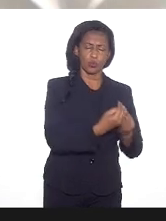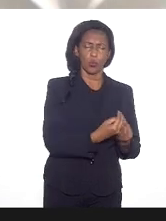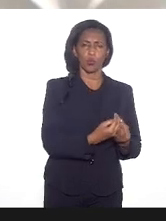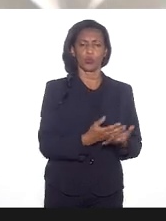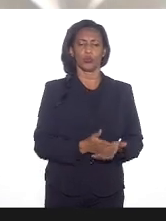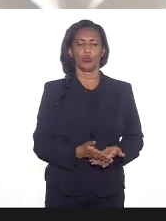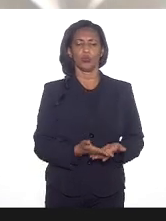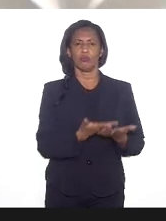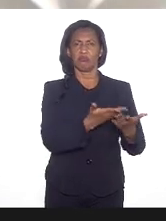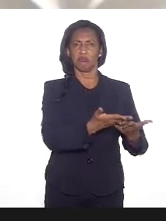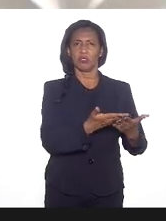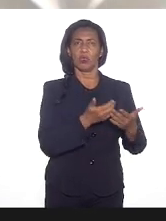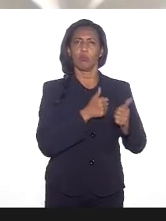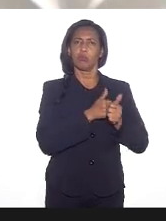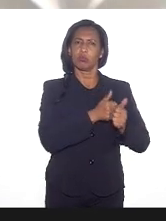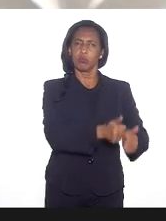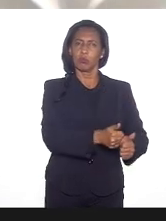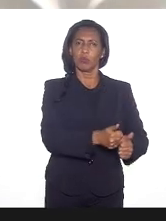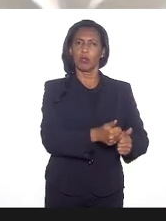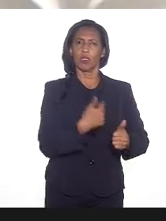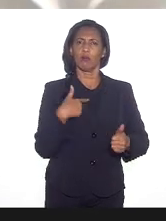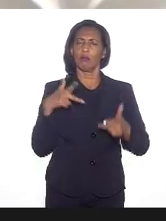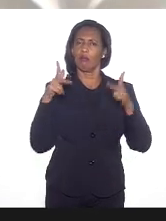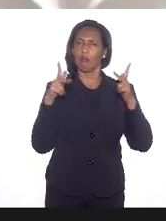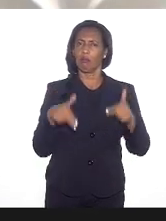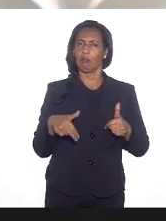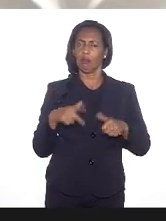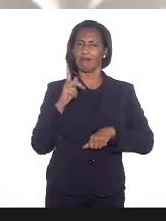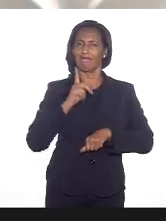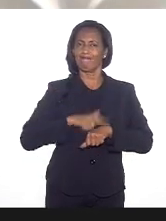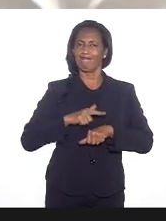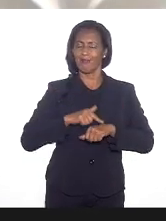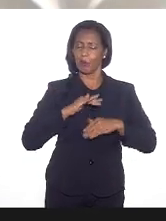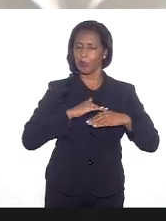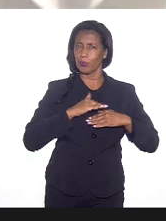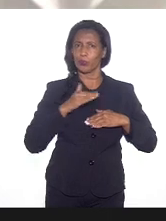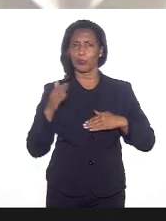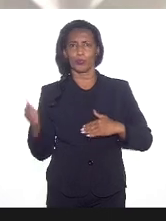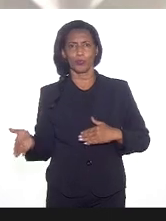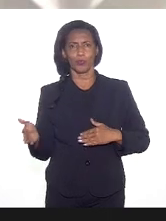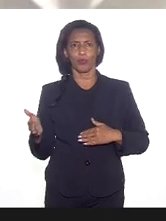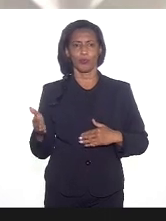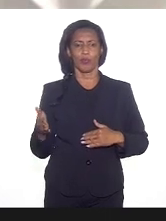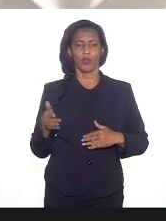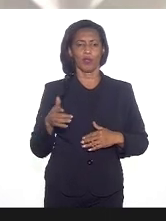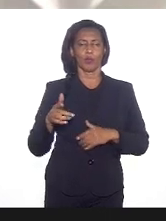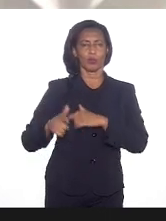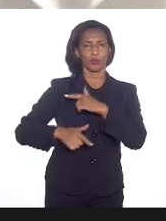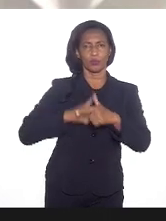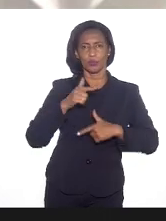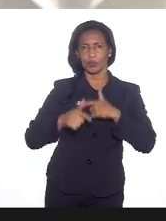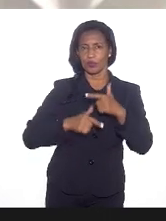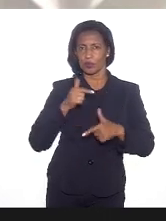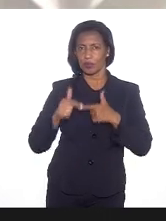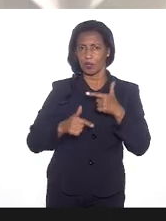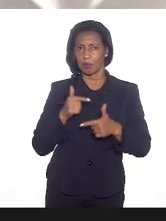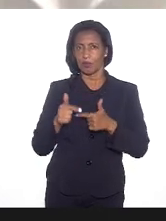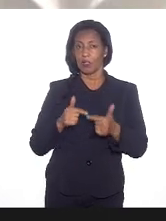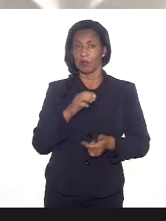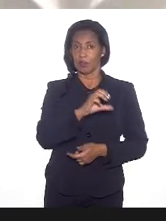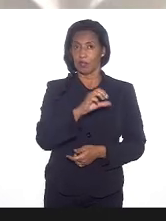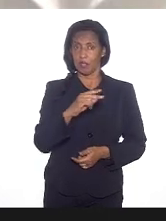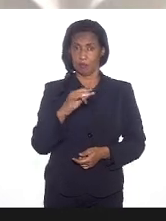que acompanharam, como eu, em tempo integral, as atividades realizadas por essa